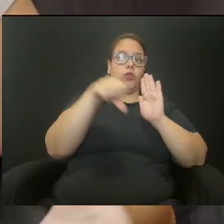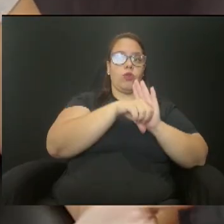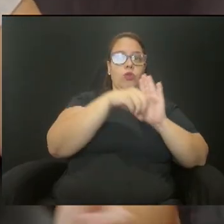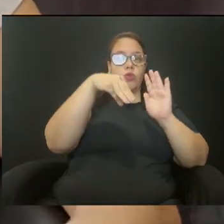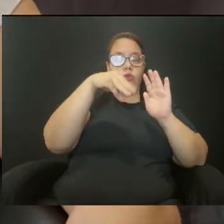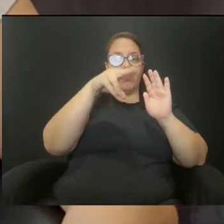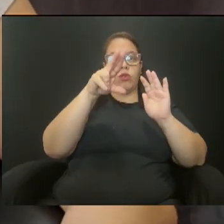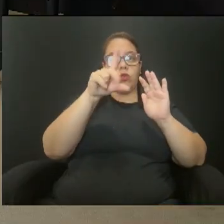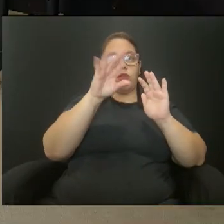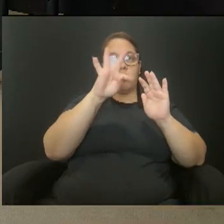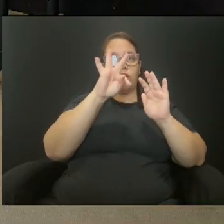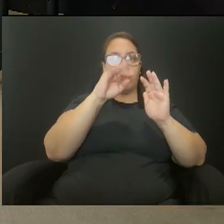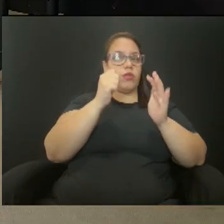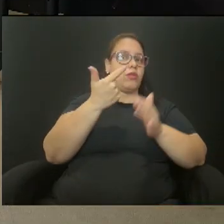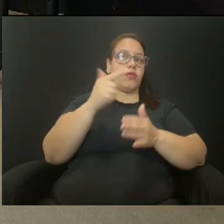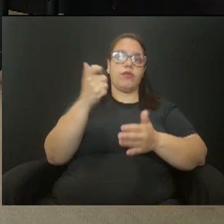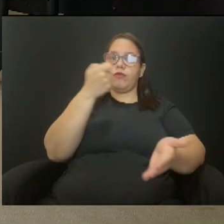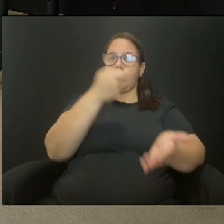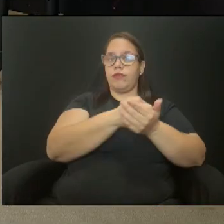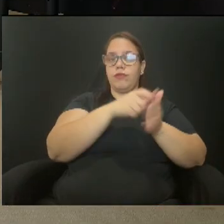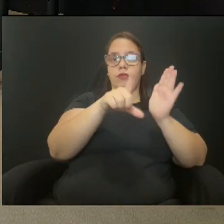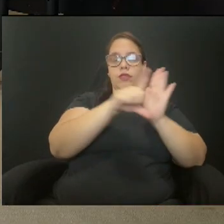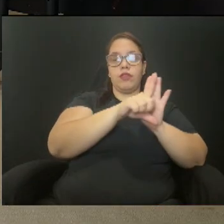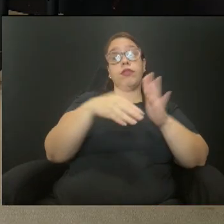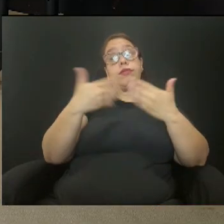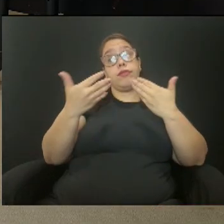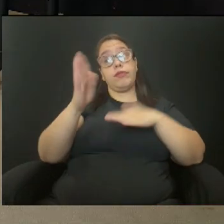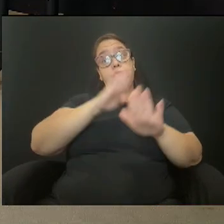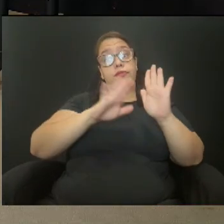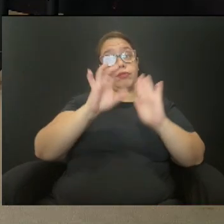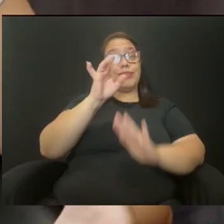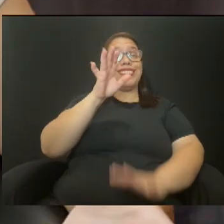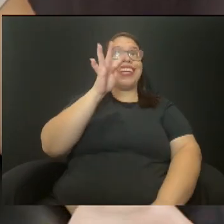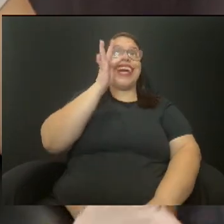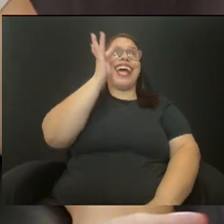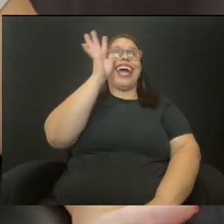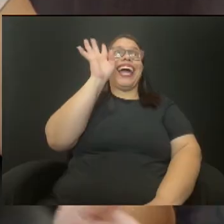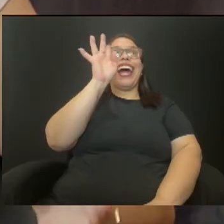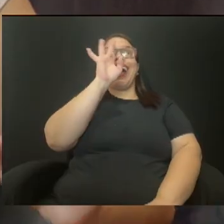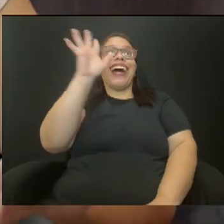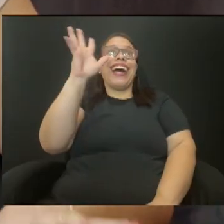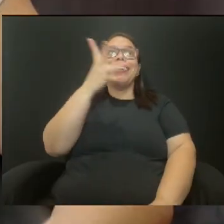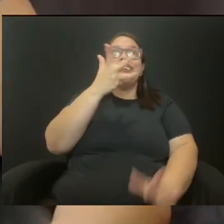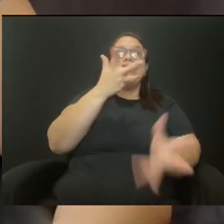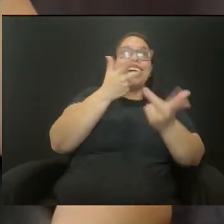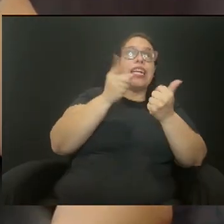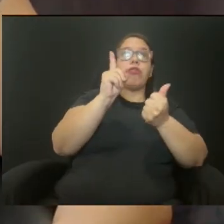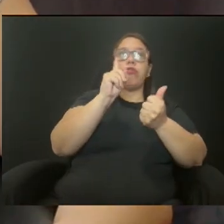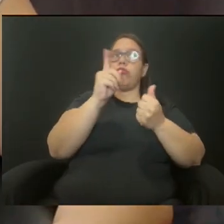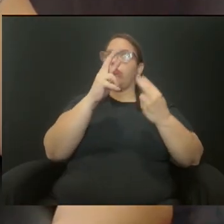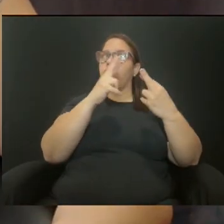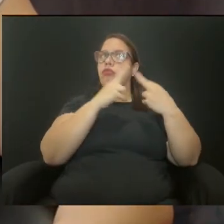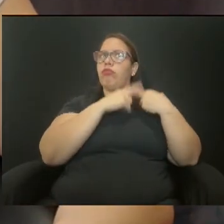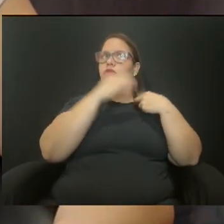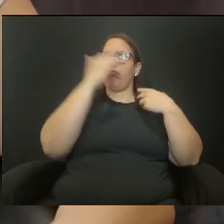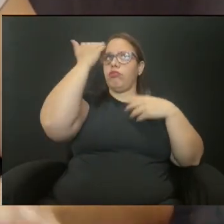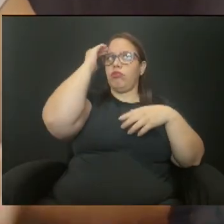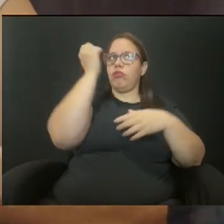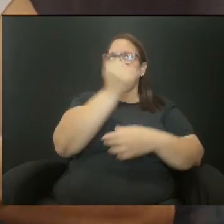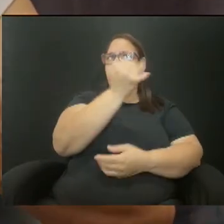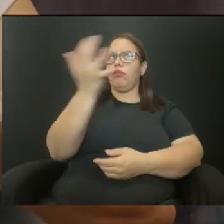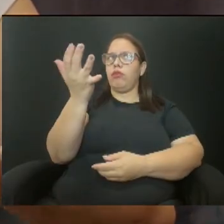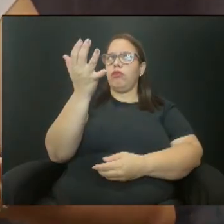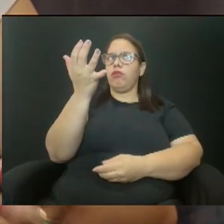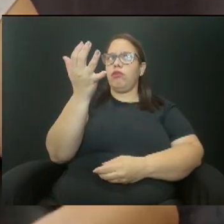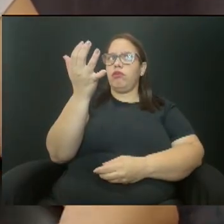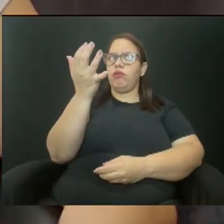cumprido corretamente a legislação. Então, não são só flores empreender, você tem que entender as responsabilidades e quais eu posso dizer,